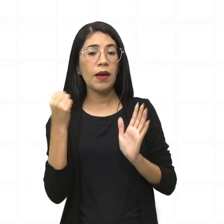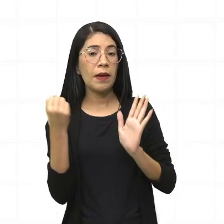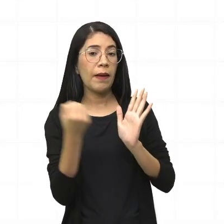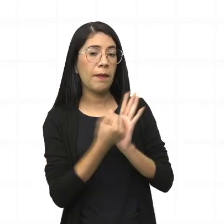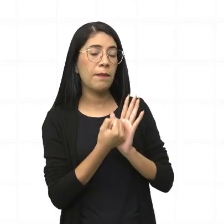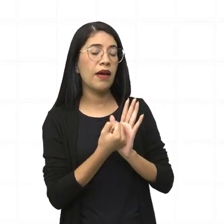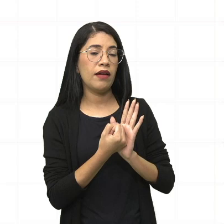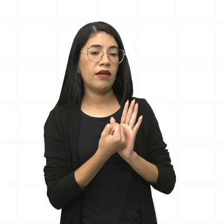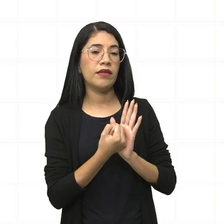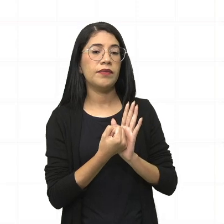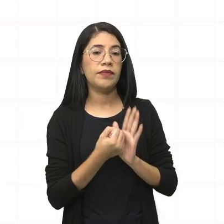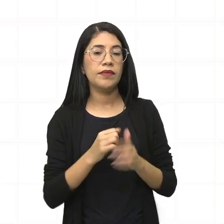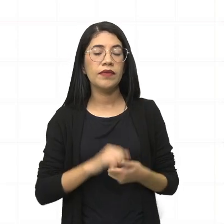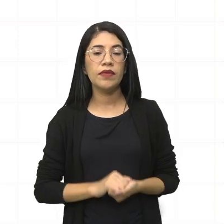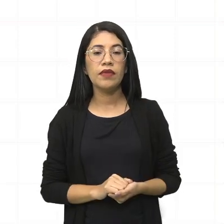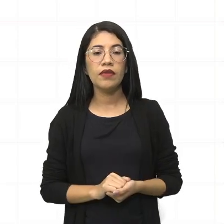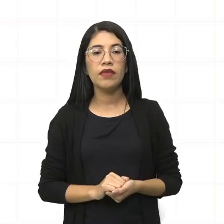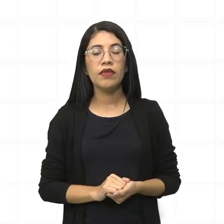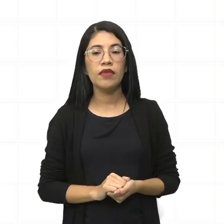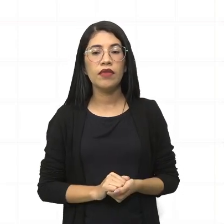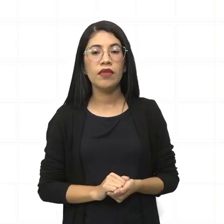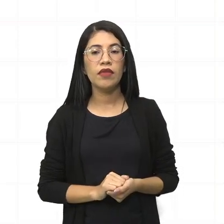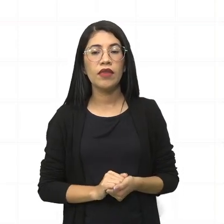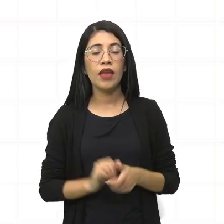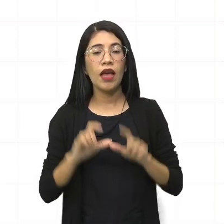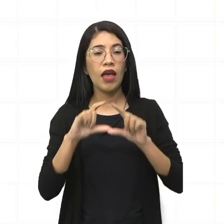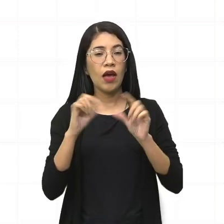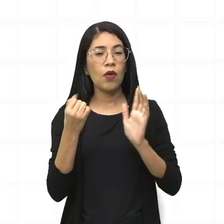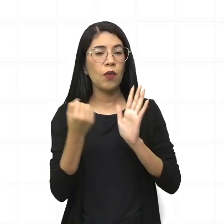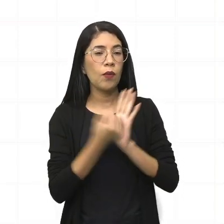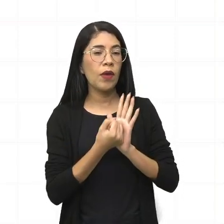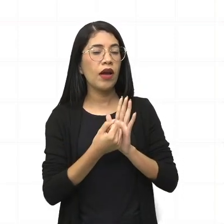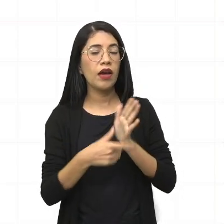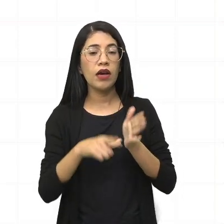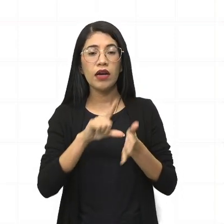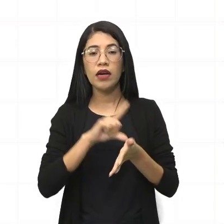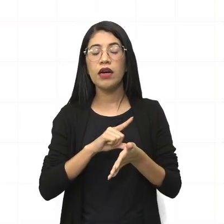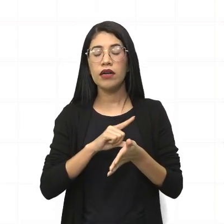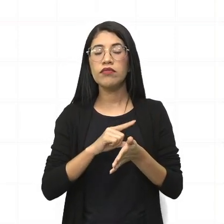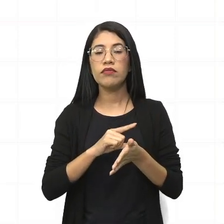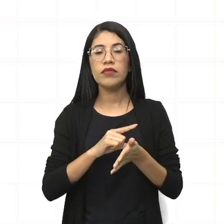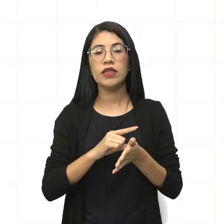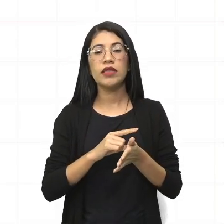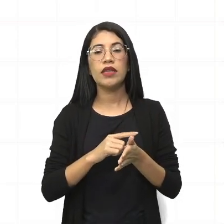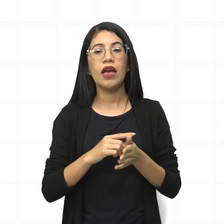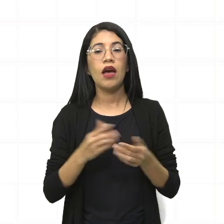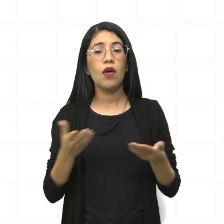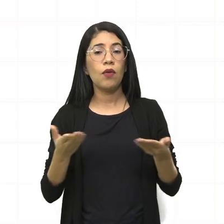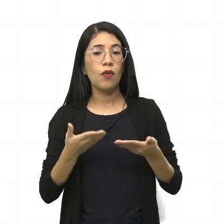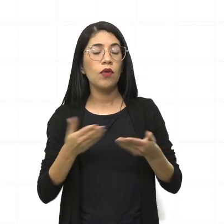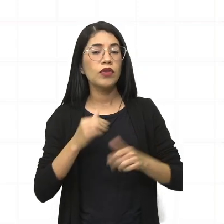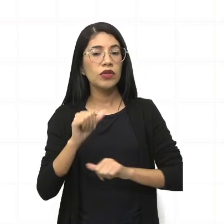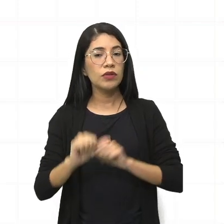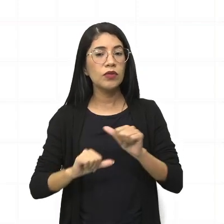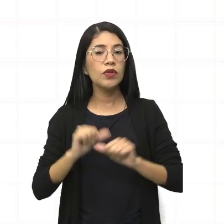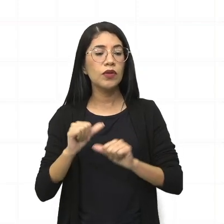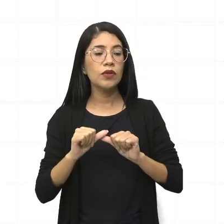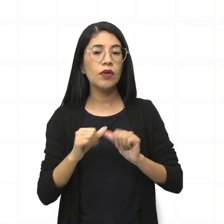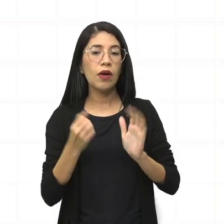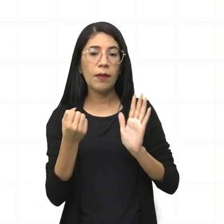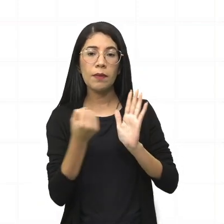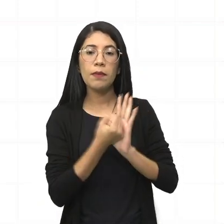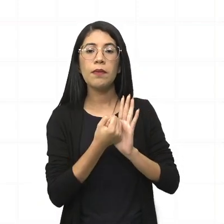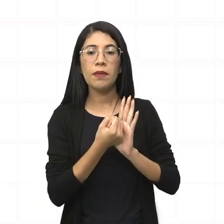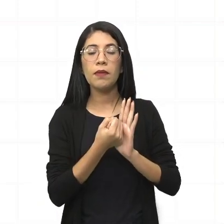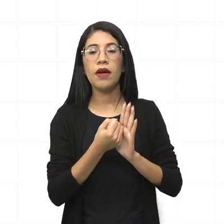Na tela anterior, a gente vai verificar aí o logotipo do atual, né, Ministério do Meio Ambiente e